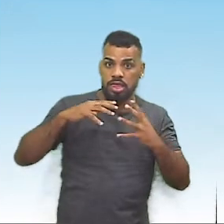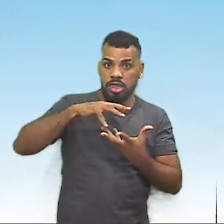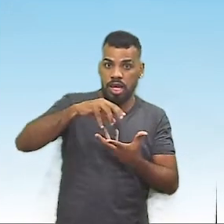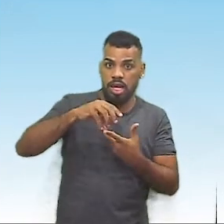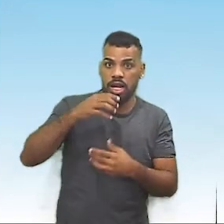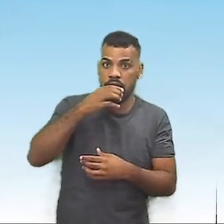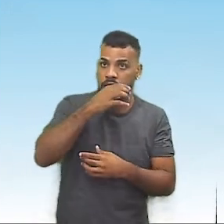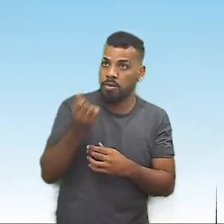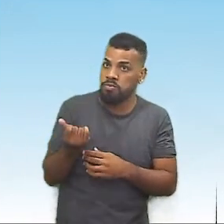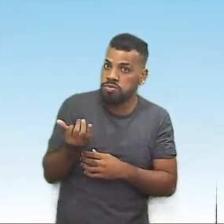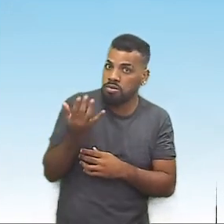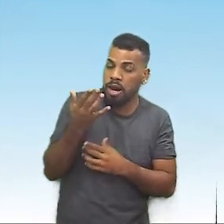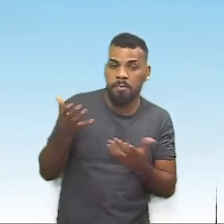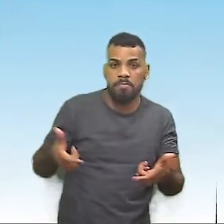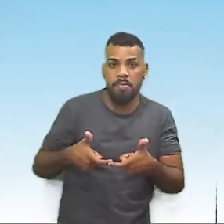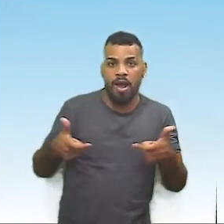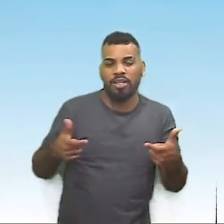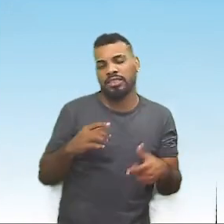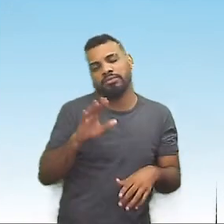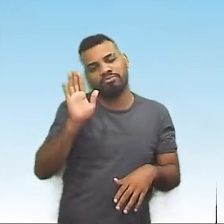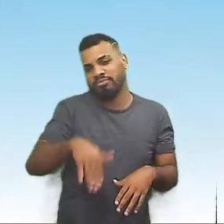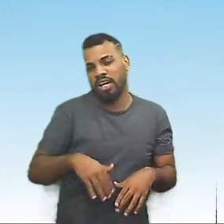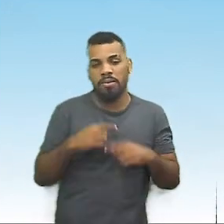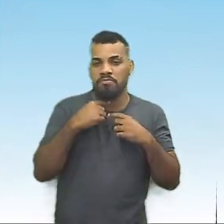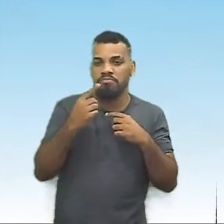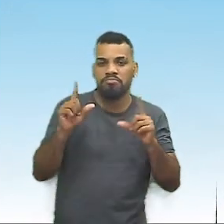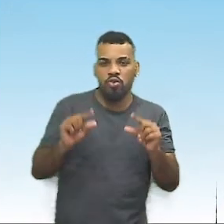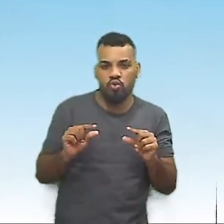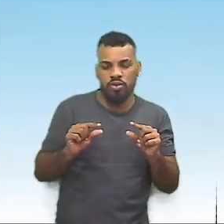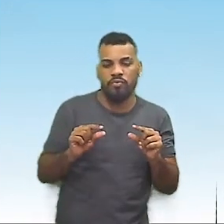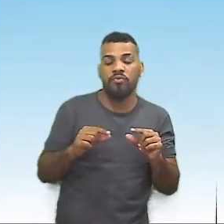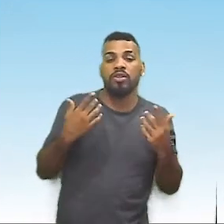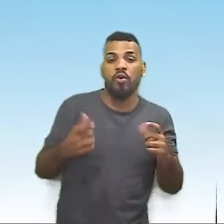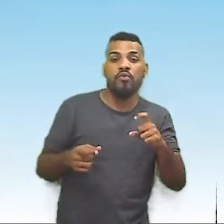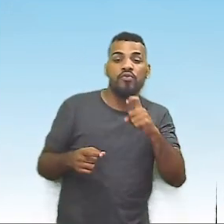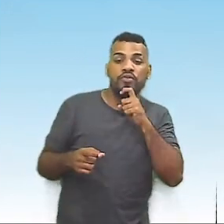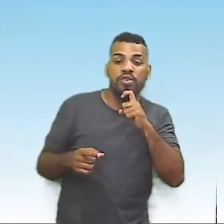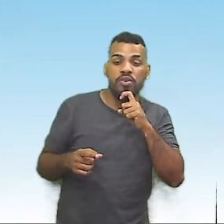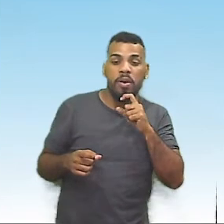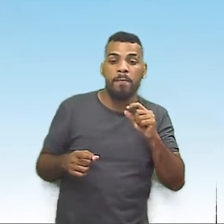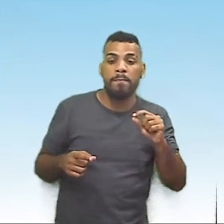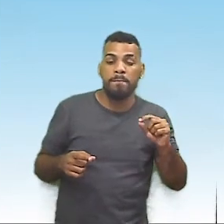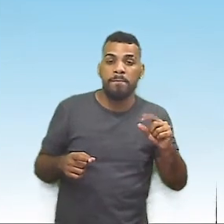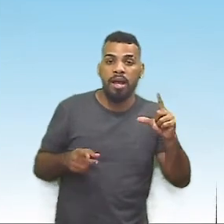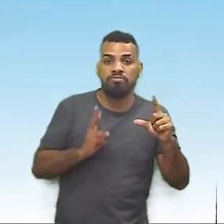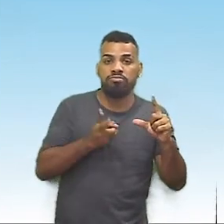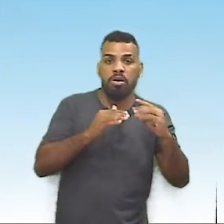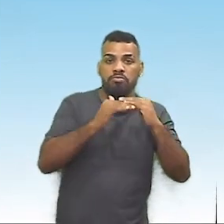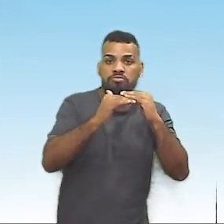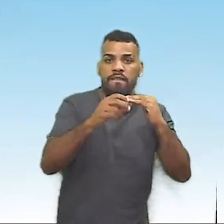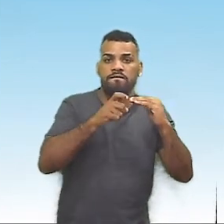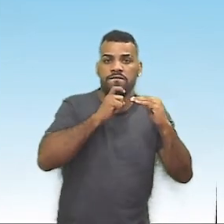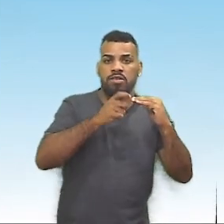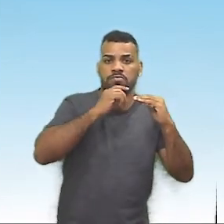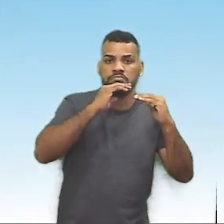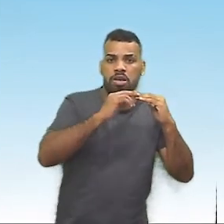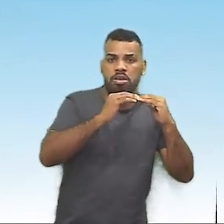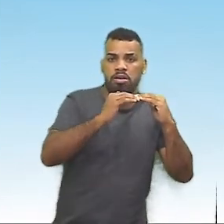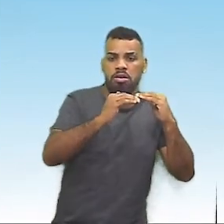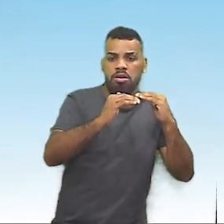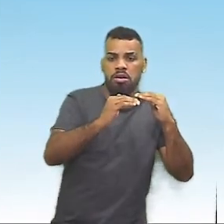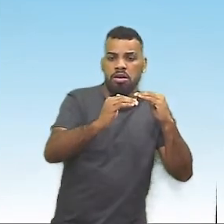o ar. E assim, o ar frio ele fica estacionado sobre solos e